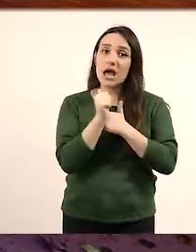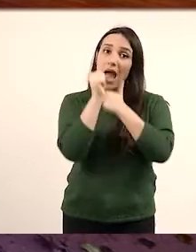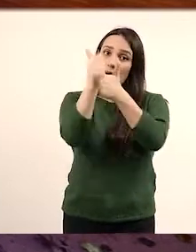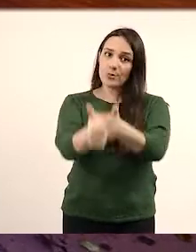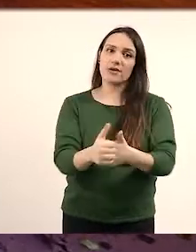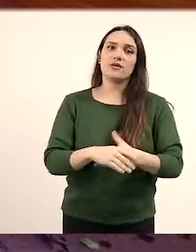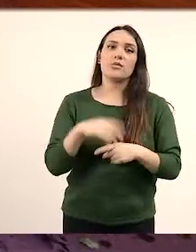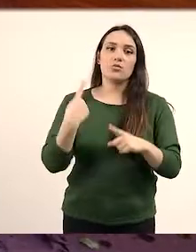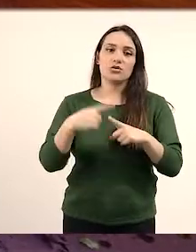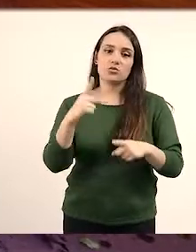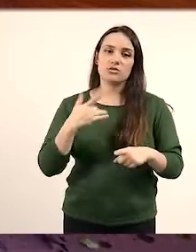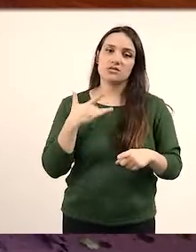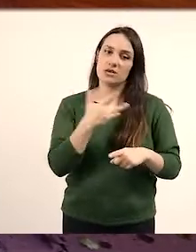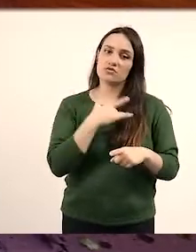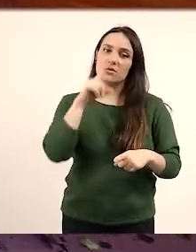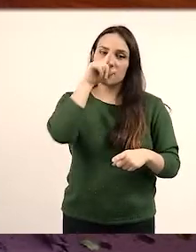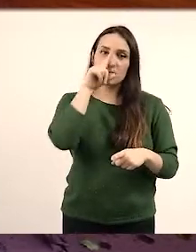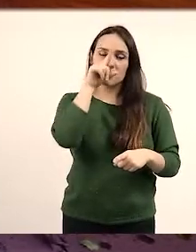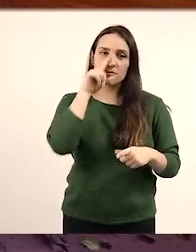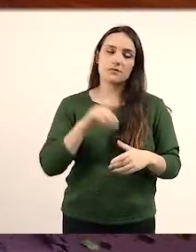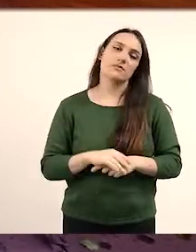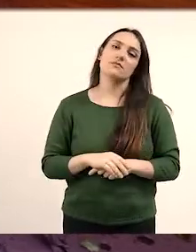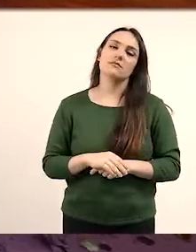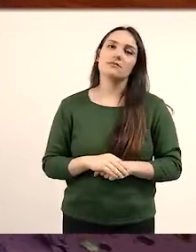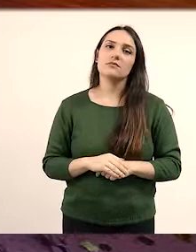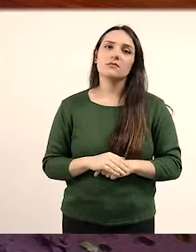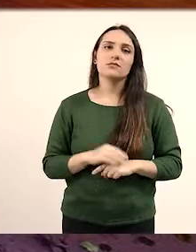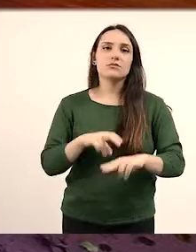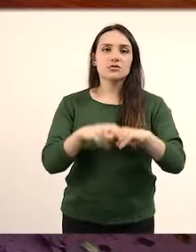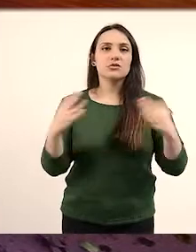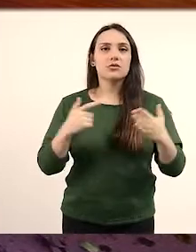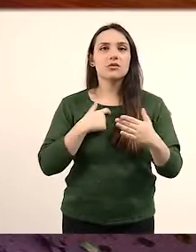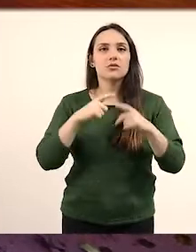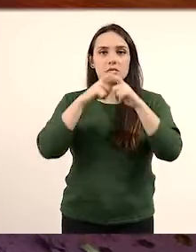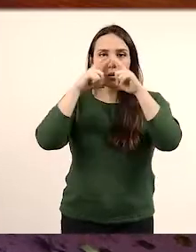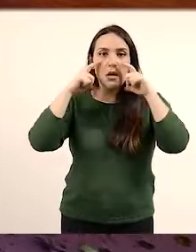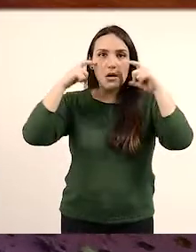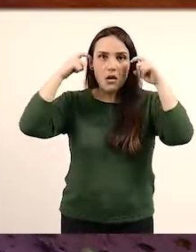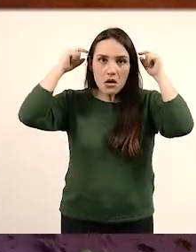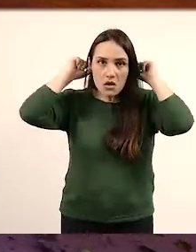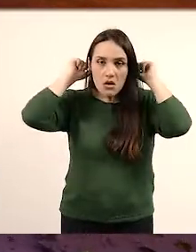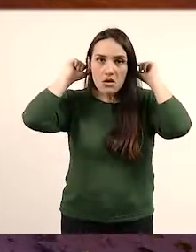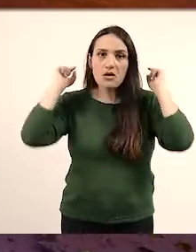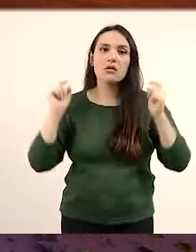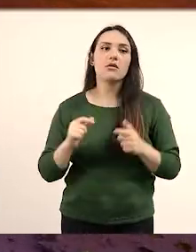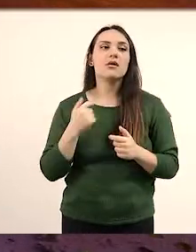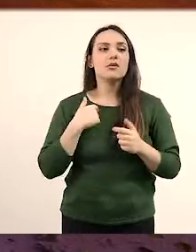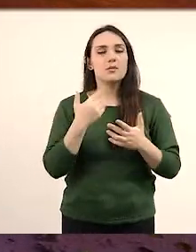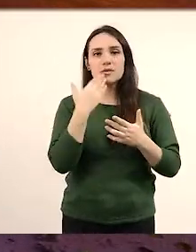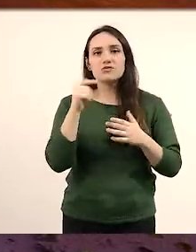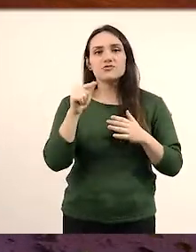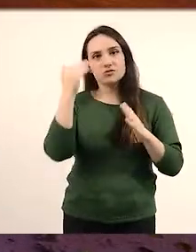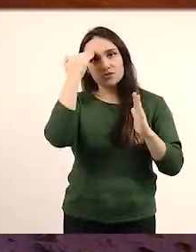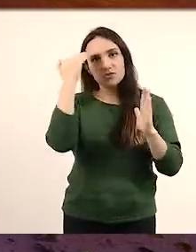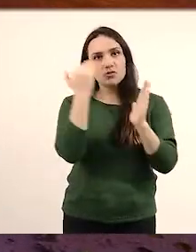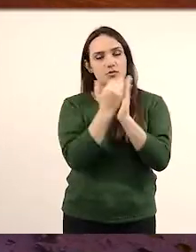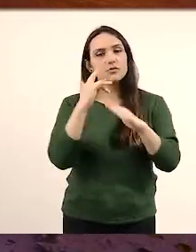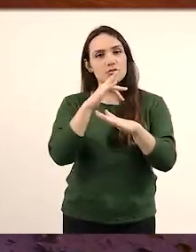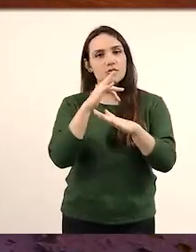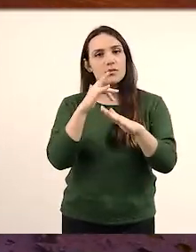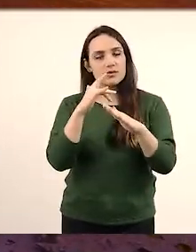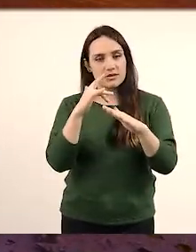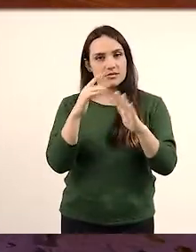isso, porque a sua saúde está em risco. Tanto é que eu vou colocar aqui agora a minha máscara e pedindo para que você siga as nossas